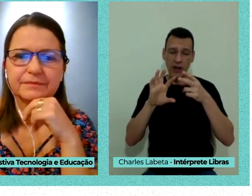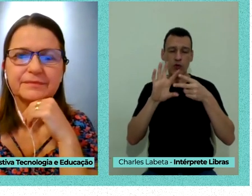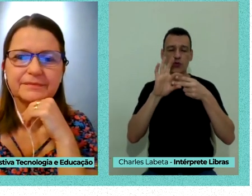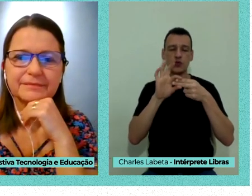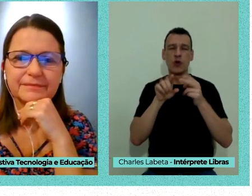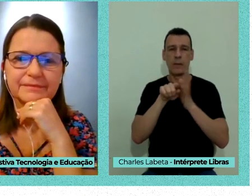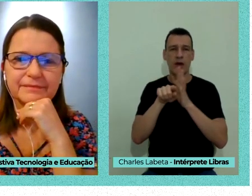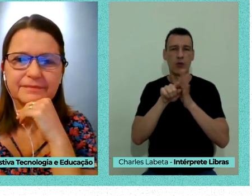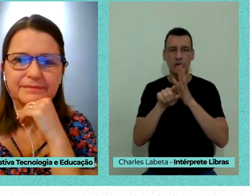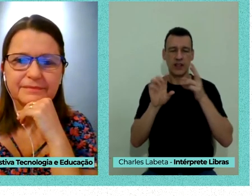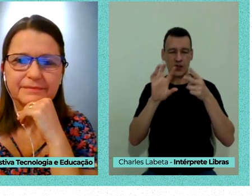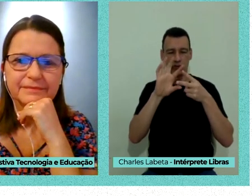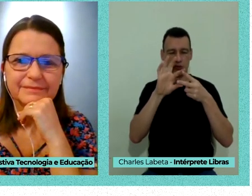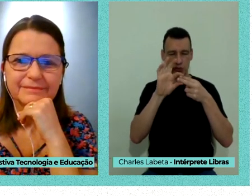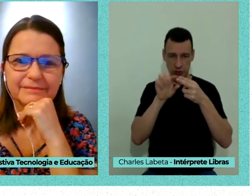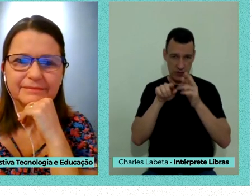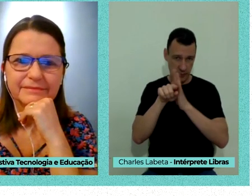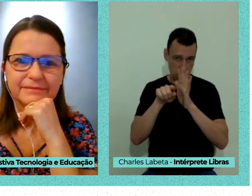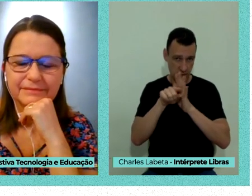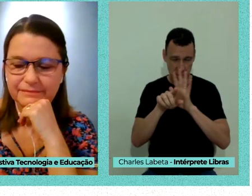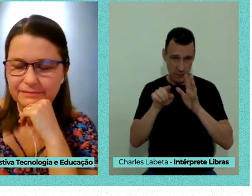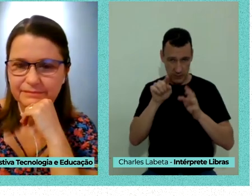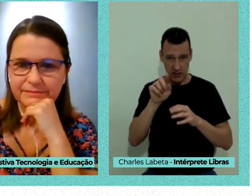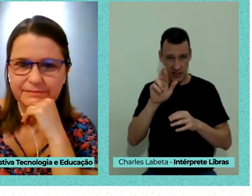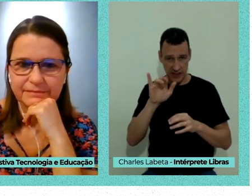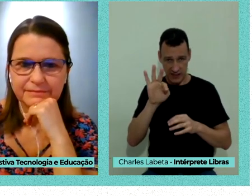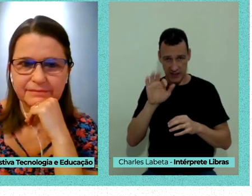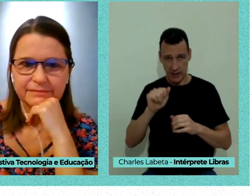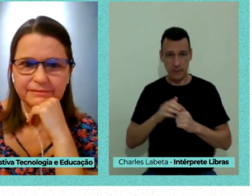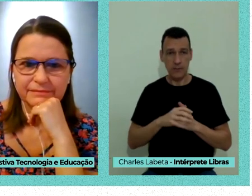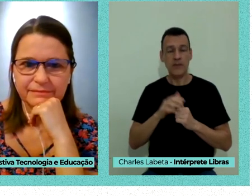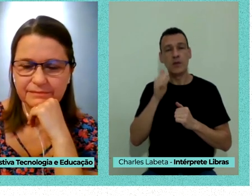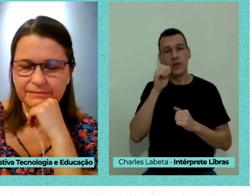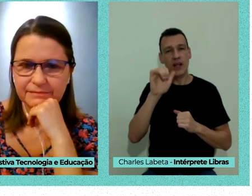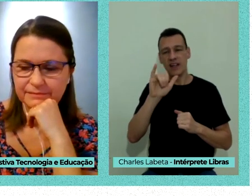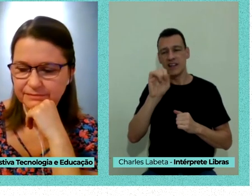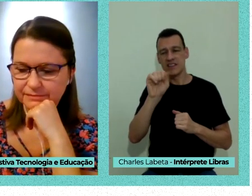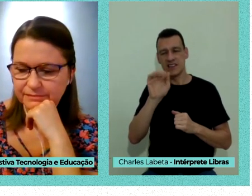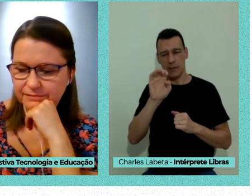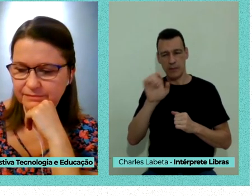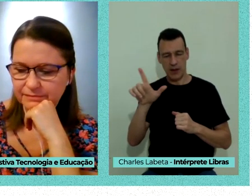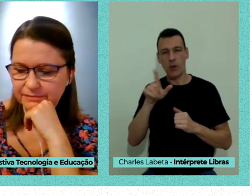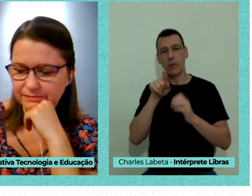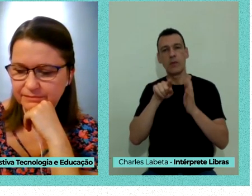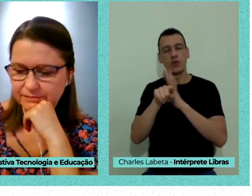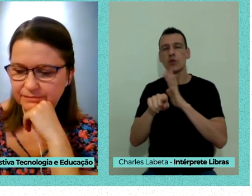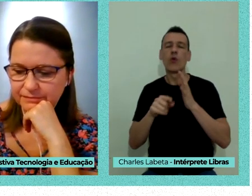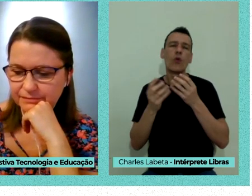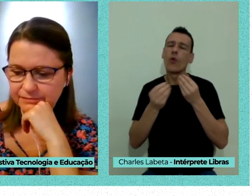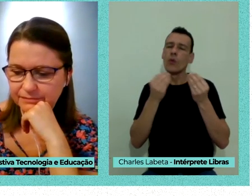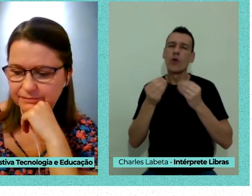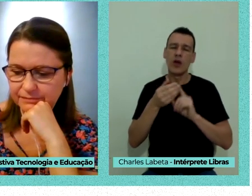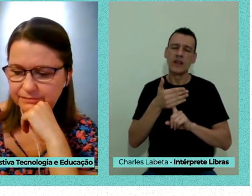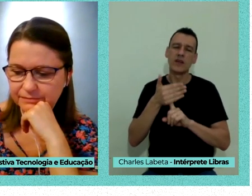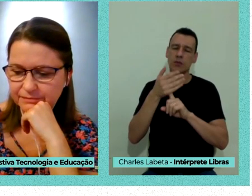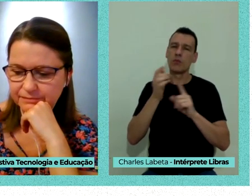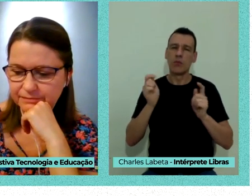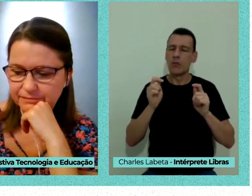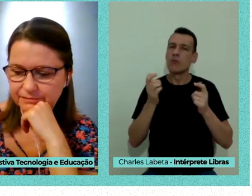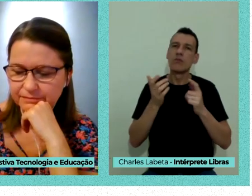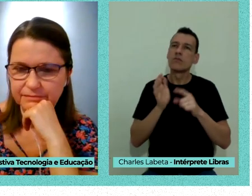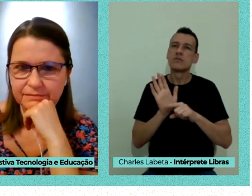tá? A Isabel, eu não sei de onde ela pergunta como é que a tecnologia pode colaborar